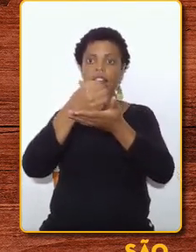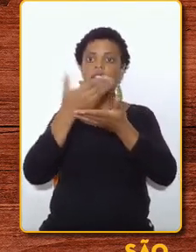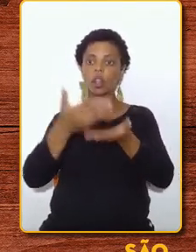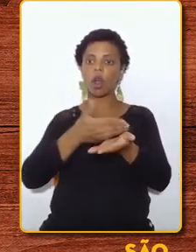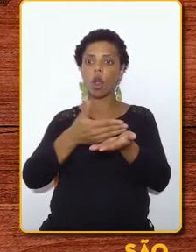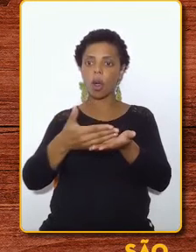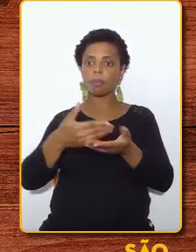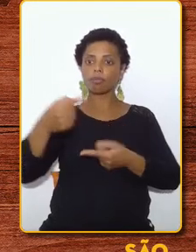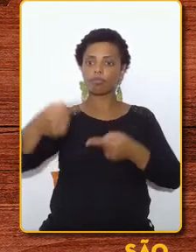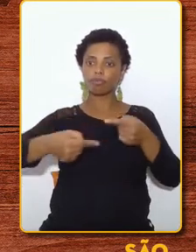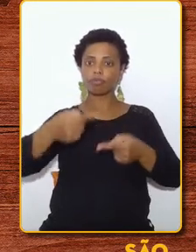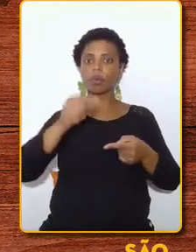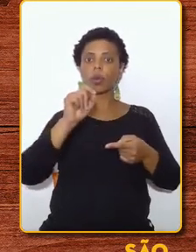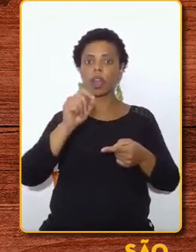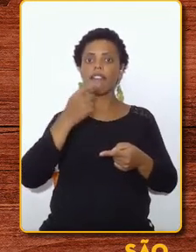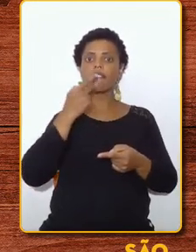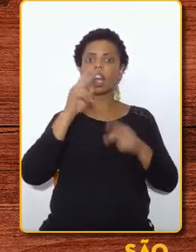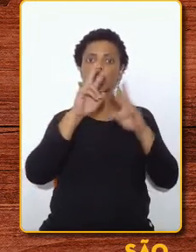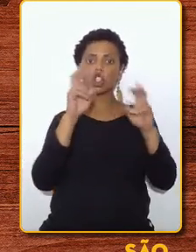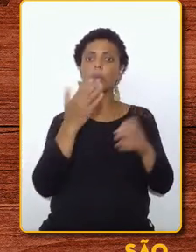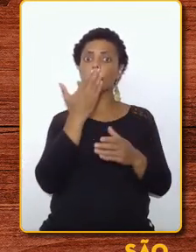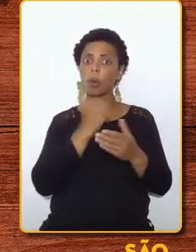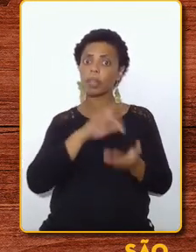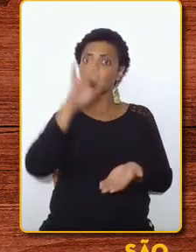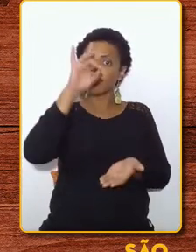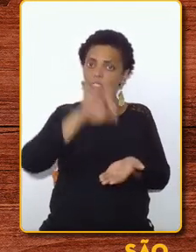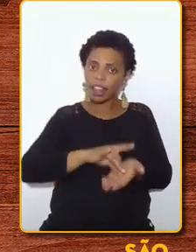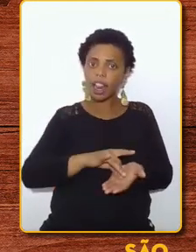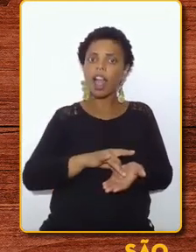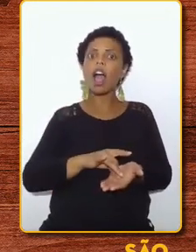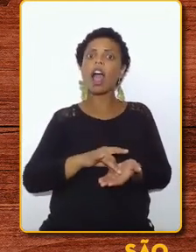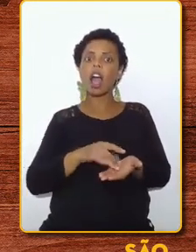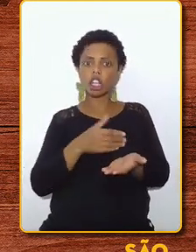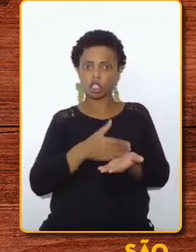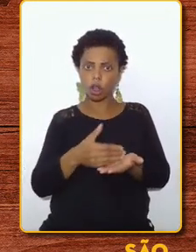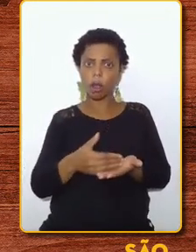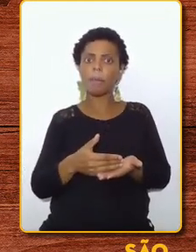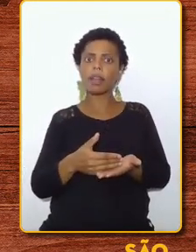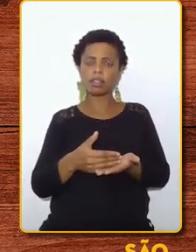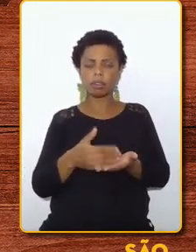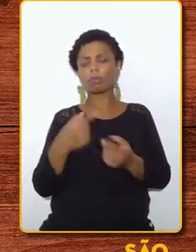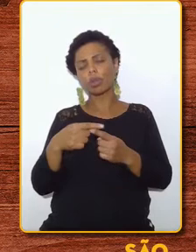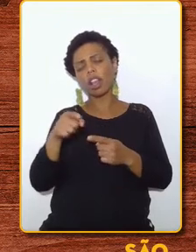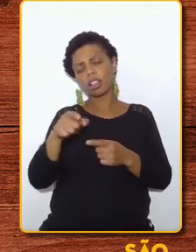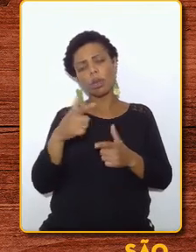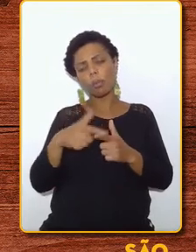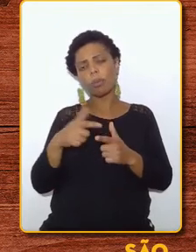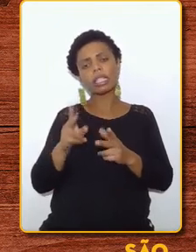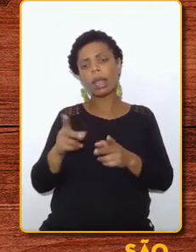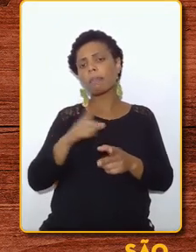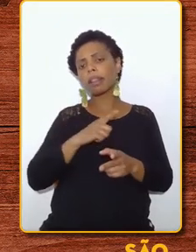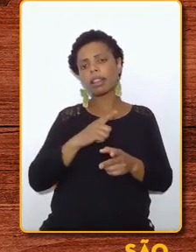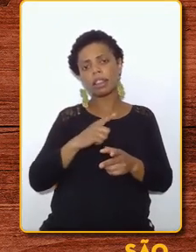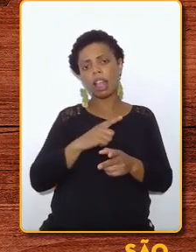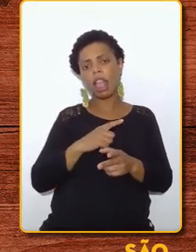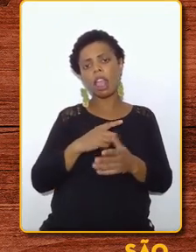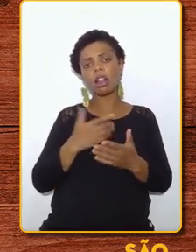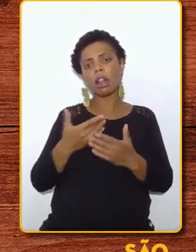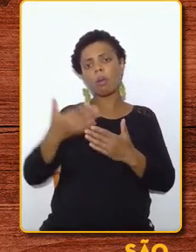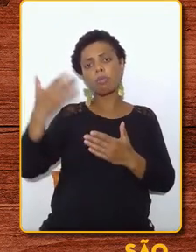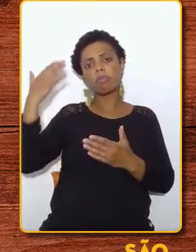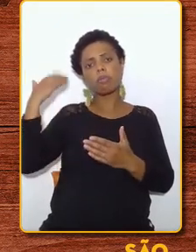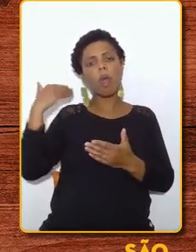de comida de verdade, avançar nessa agenda, que é uma agenda que sempre existiu, né? Ela estava presente lá desde do Fome